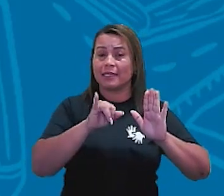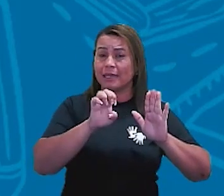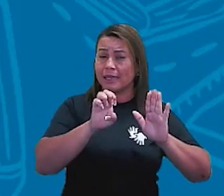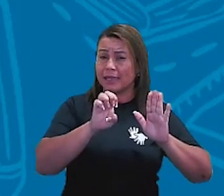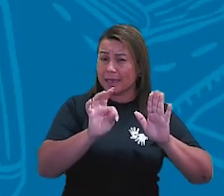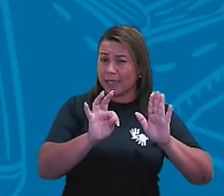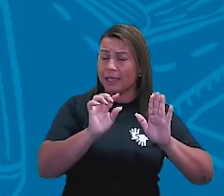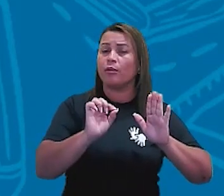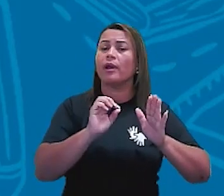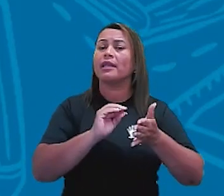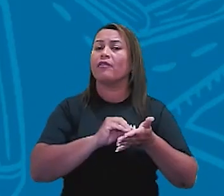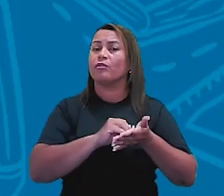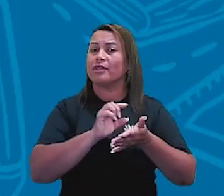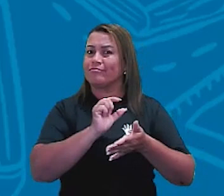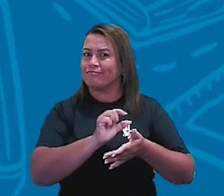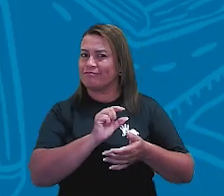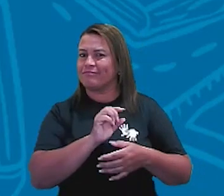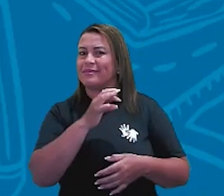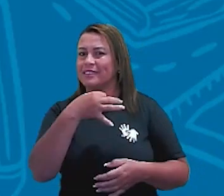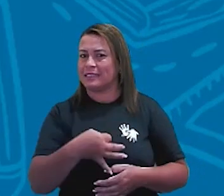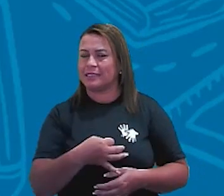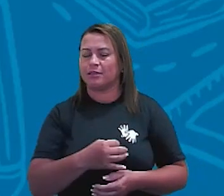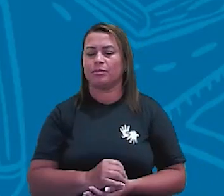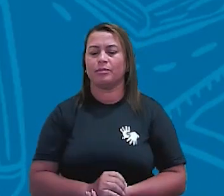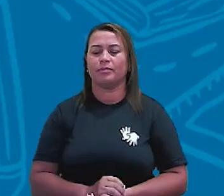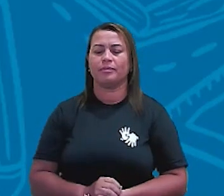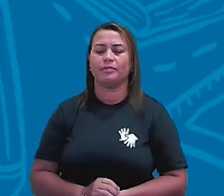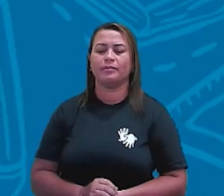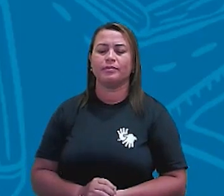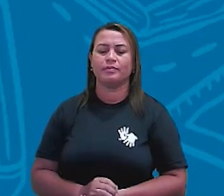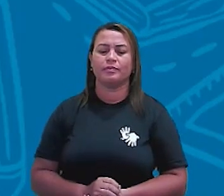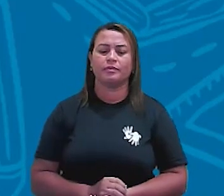isento naquele produto, certo?